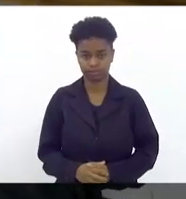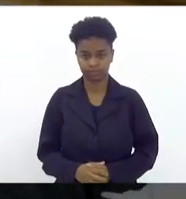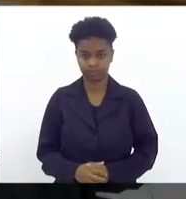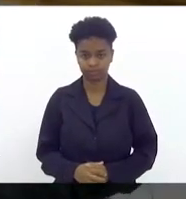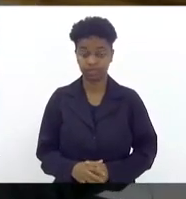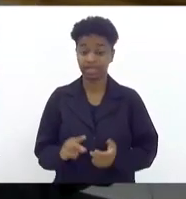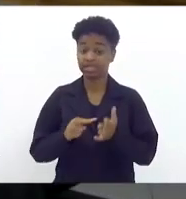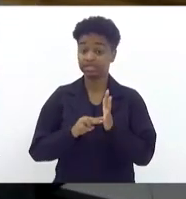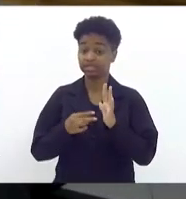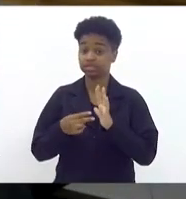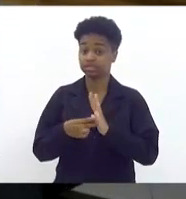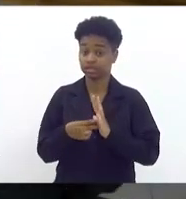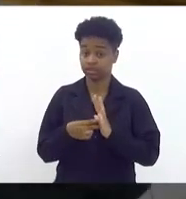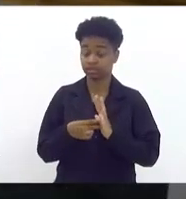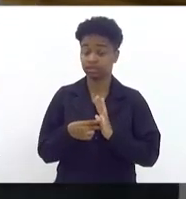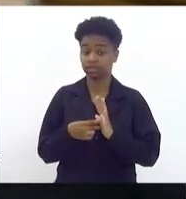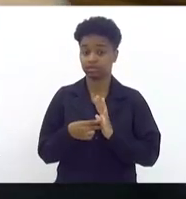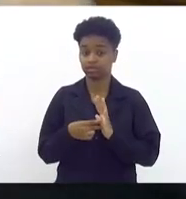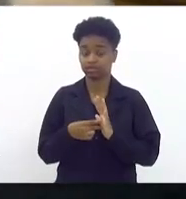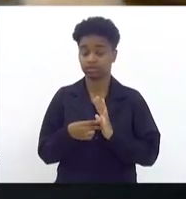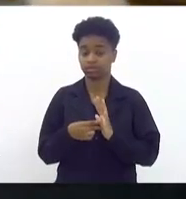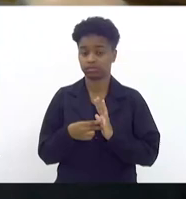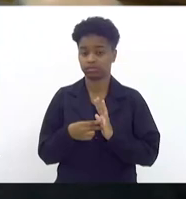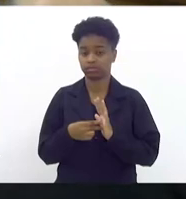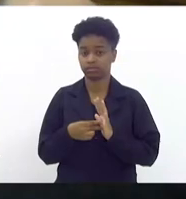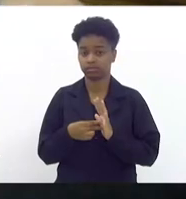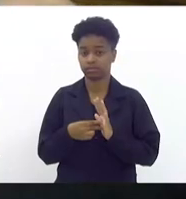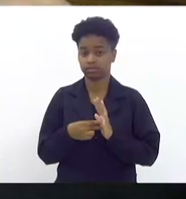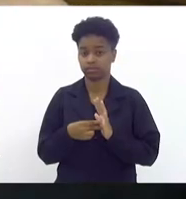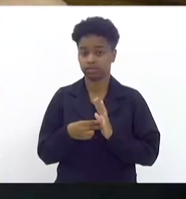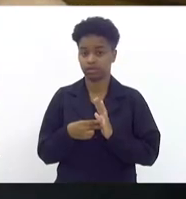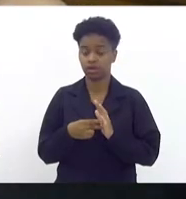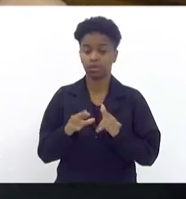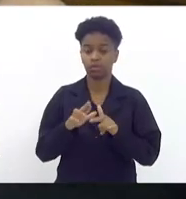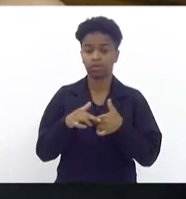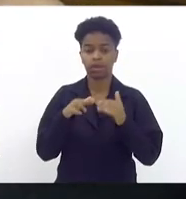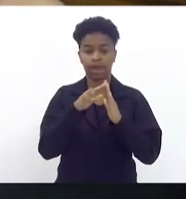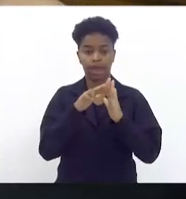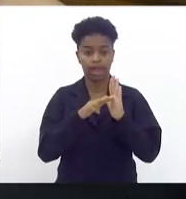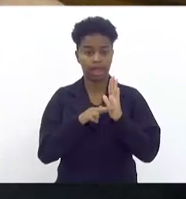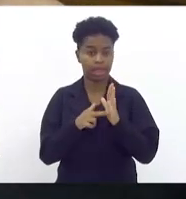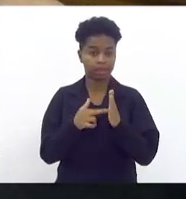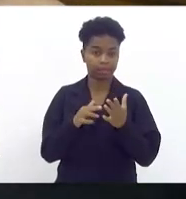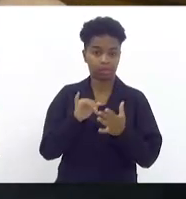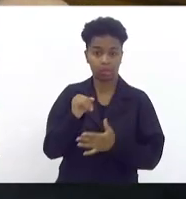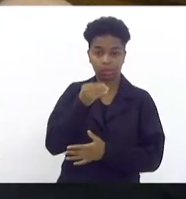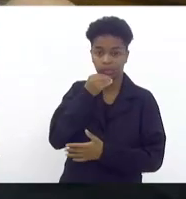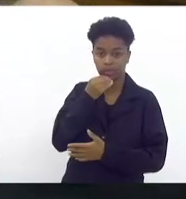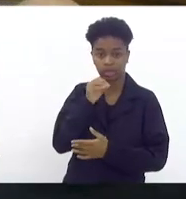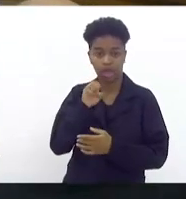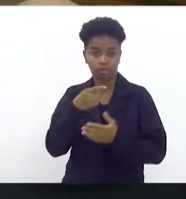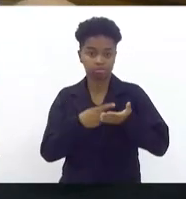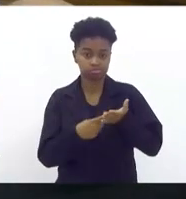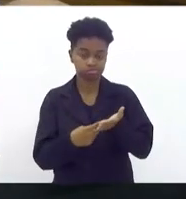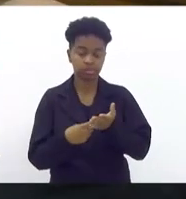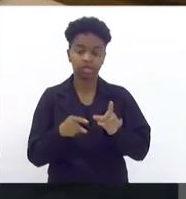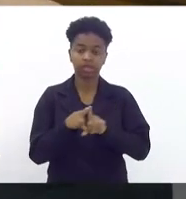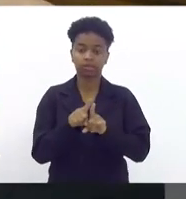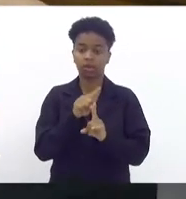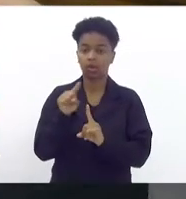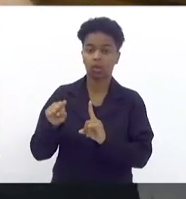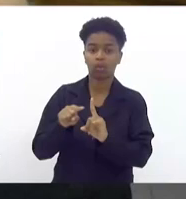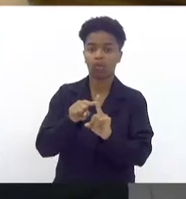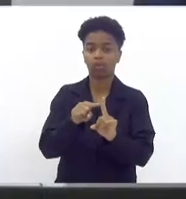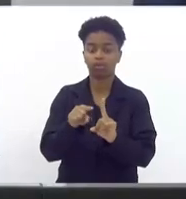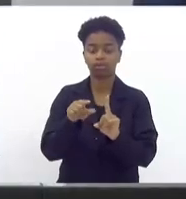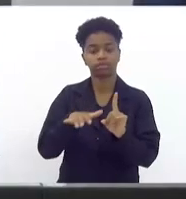O que significa ao cabo que, por meio de critérios de conveniência, oportunidade e metas de